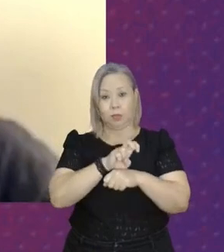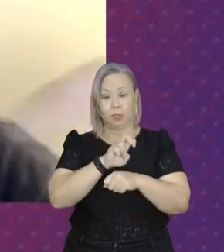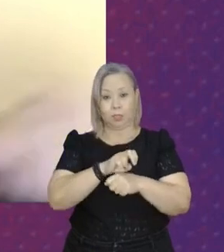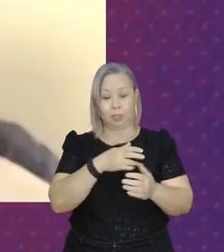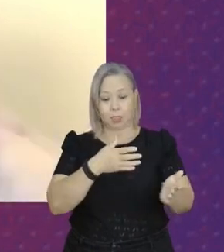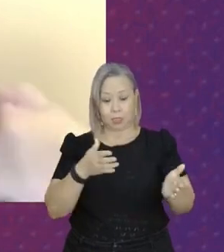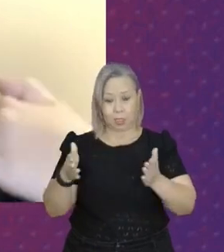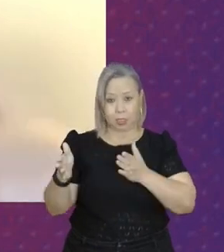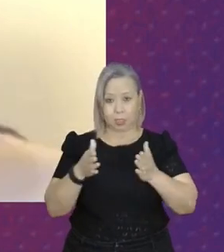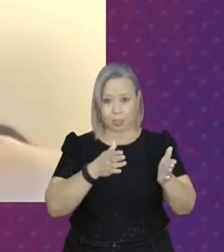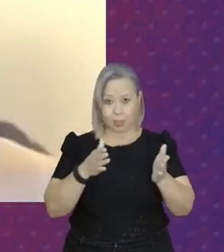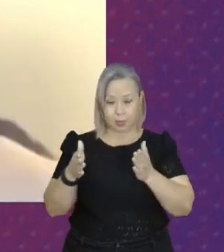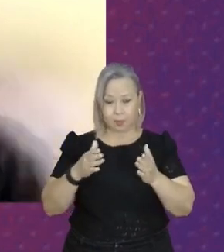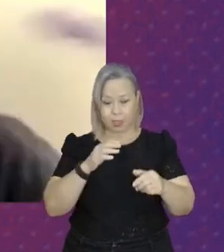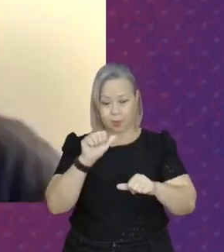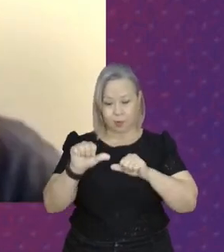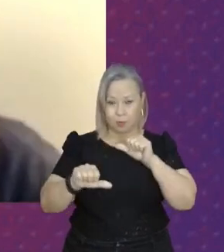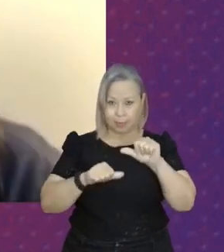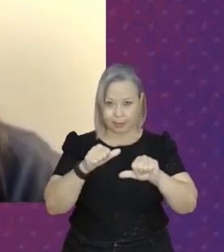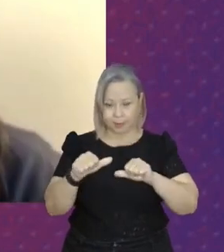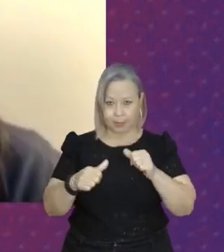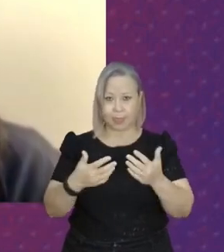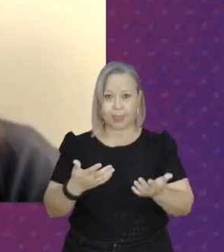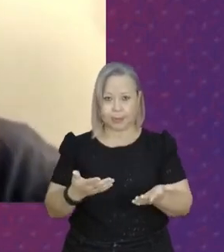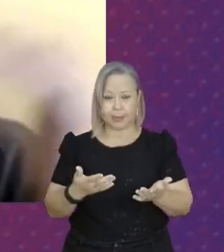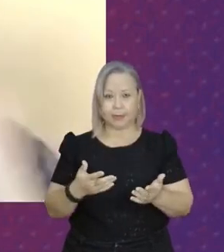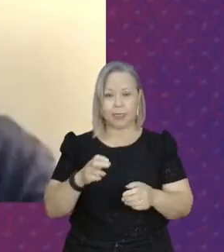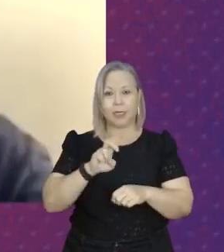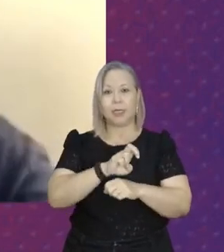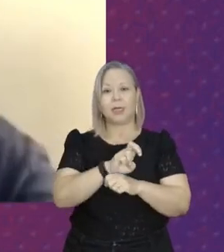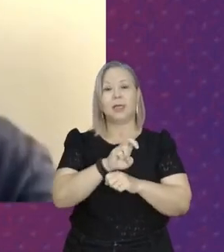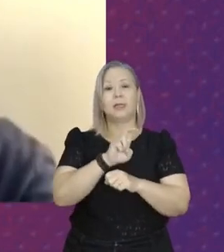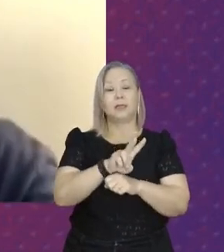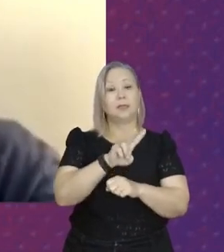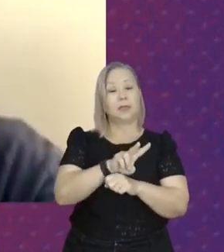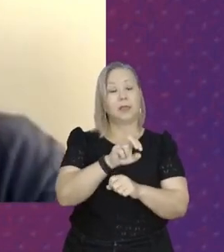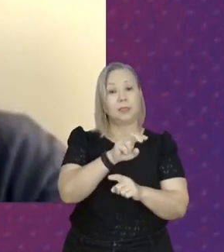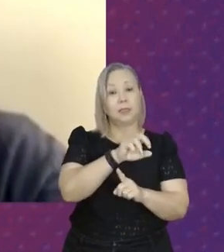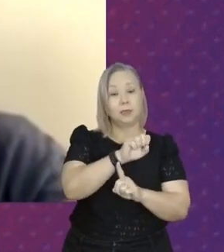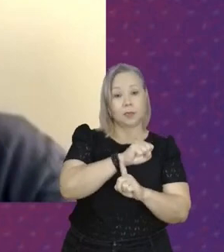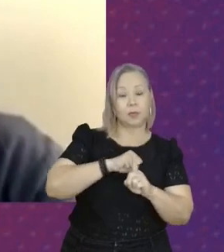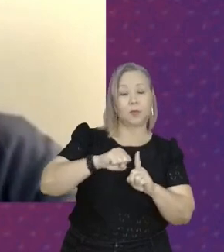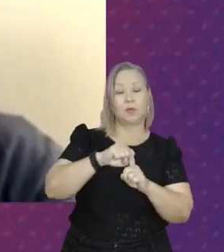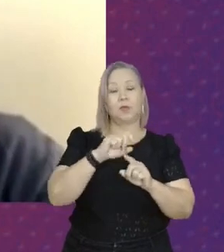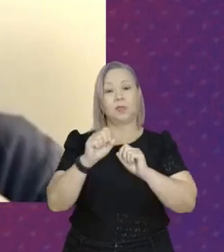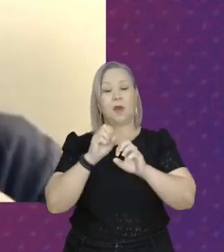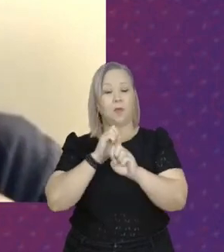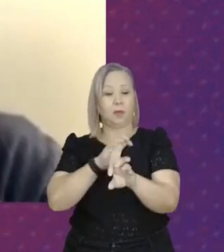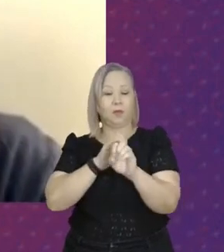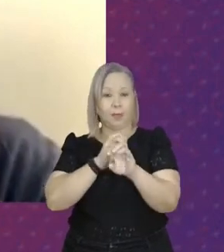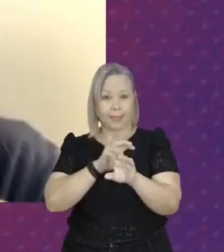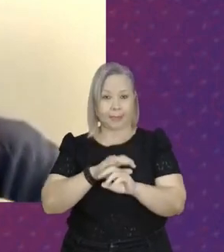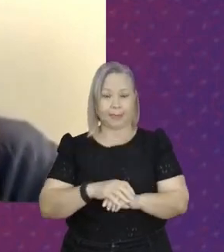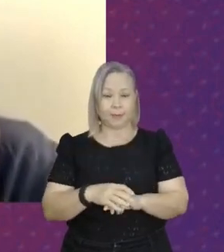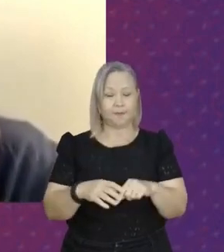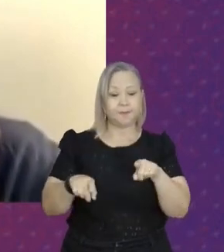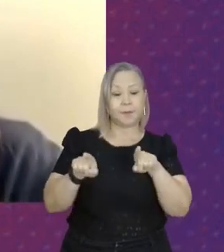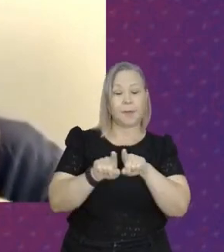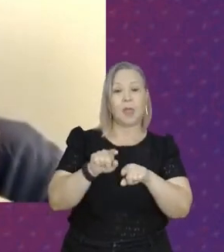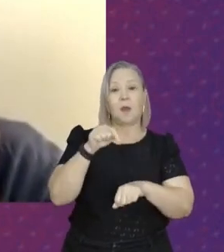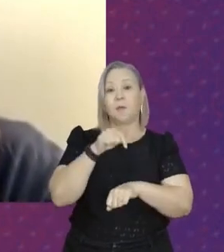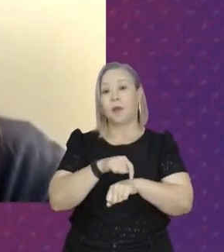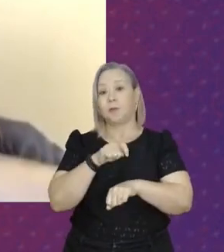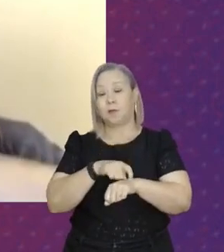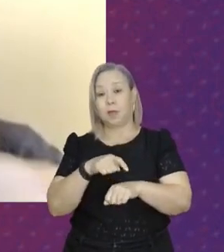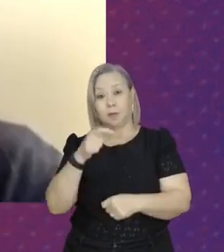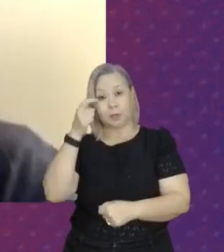né, a gente pensa a transição da assistência social para a educação, e ao mesmo tempo, se a gente